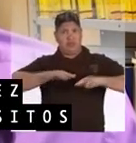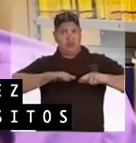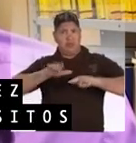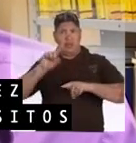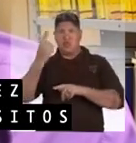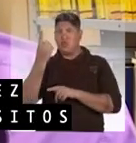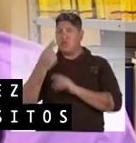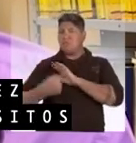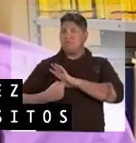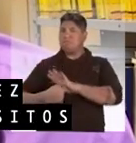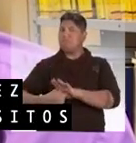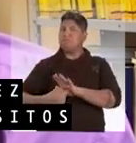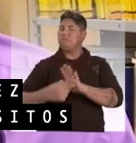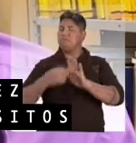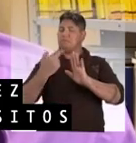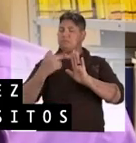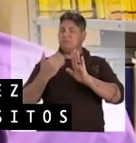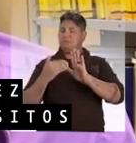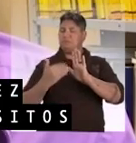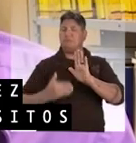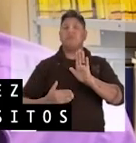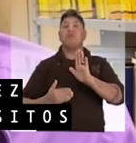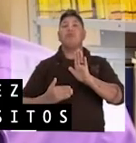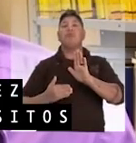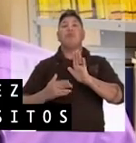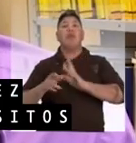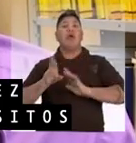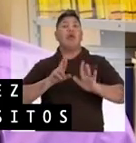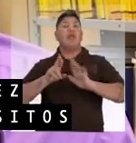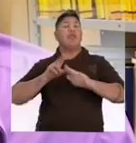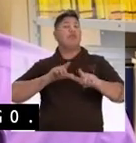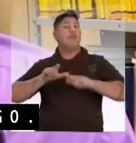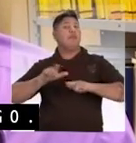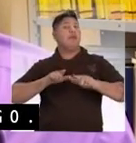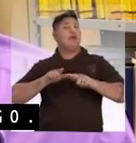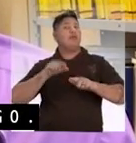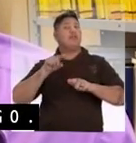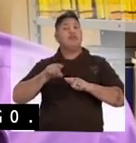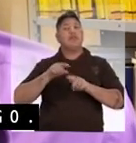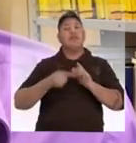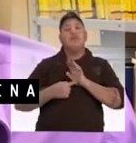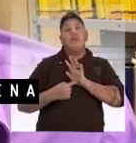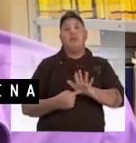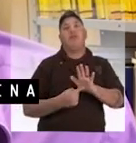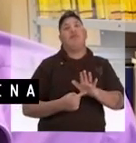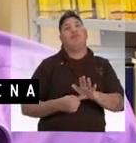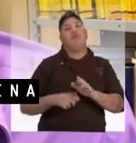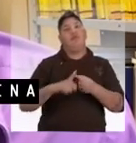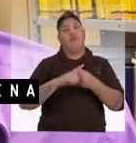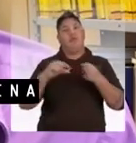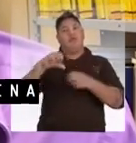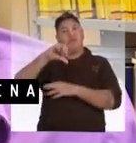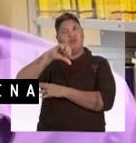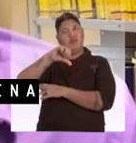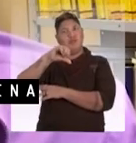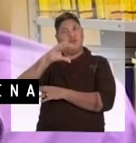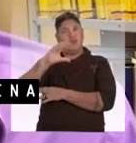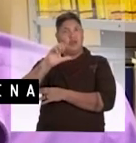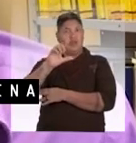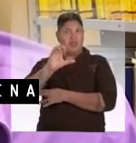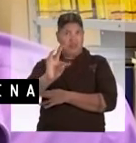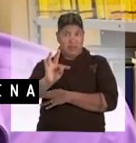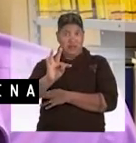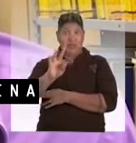Justiça do Trabalho, uma vez demonstrados os requisitos da relação de emprego. É isso que determina o artigo 9º